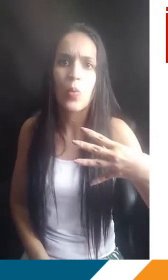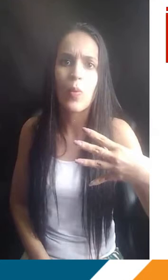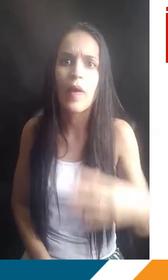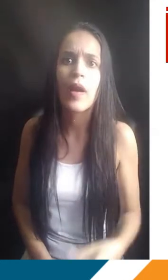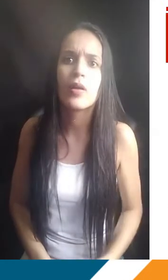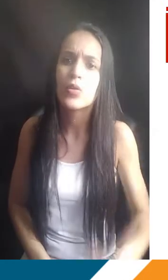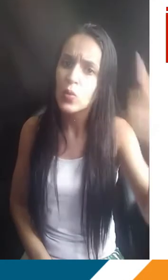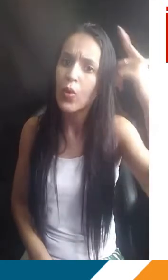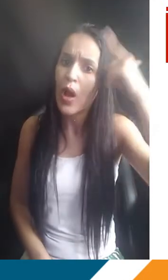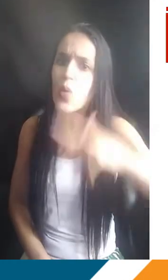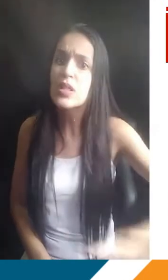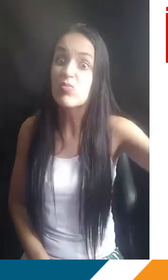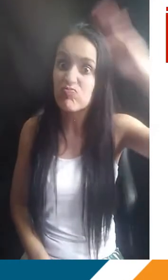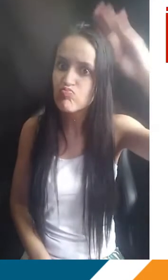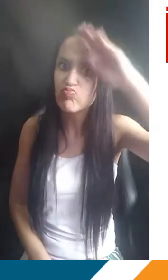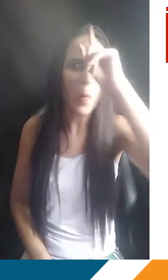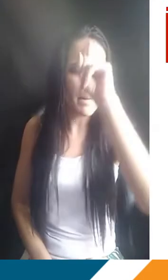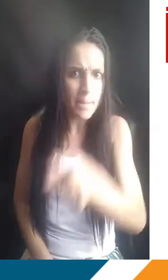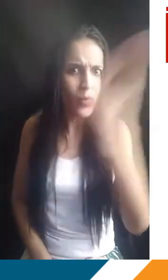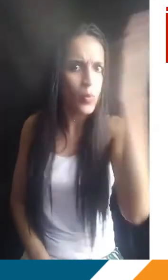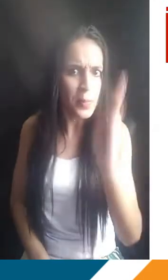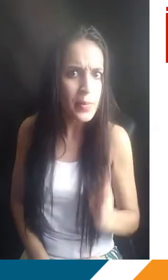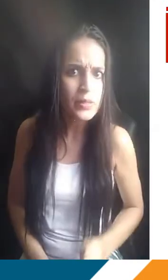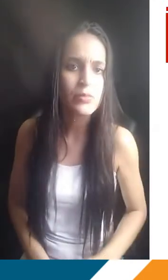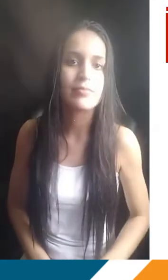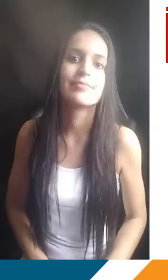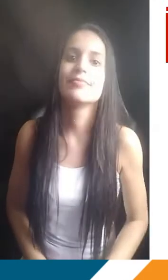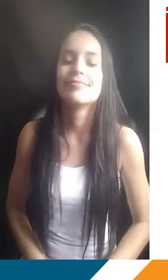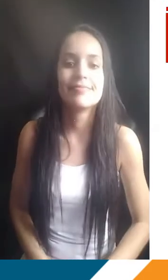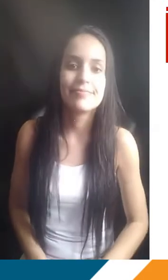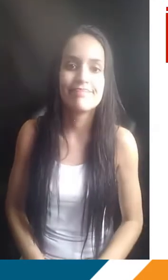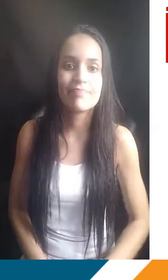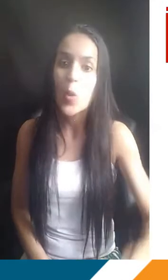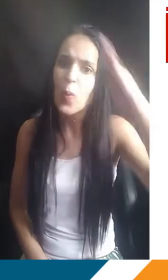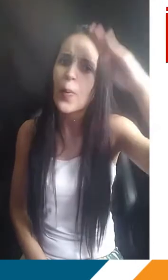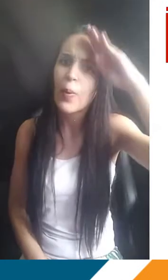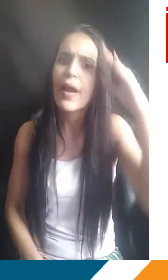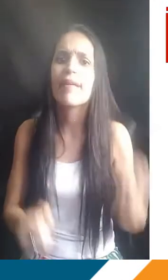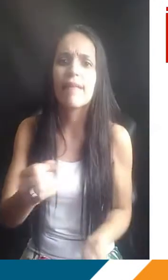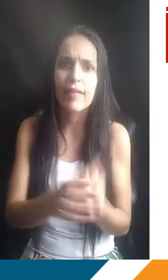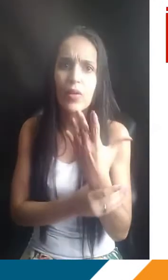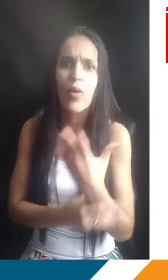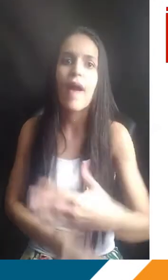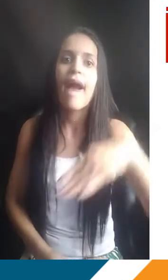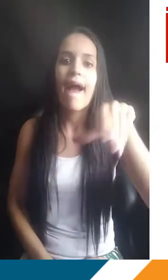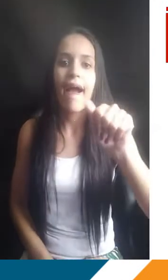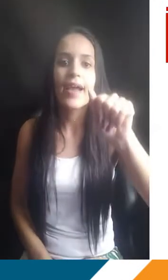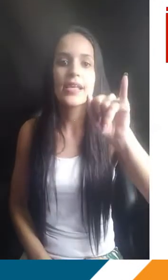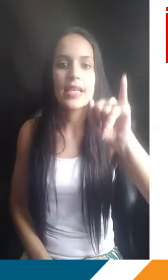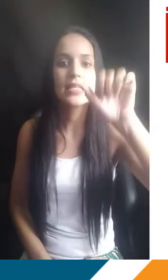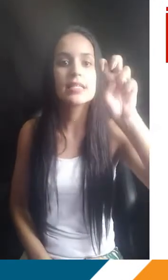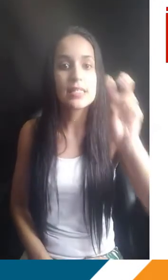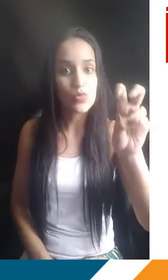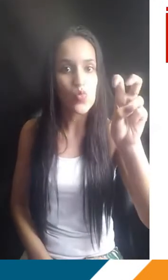marcada pelos atos institucionais, o pior deles, o ato institucional número 5, que instaura, entre outras coisas, a censura federal. E o